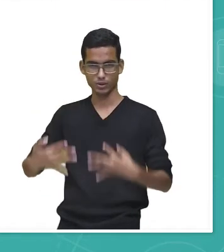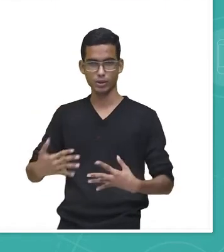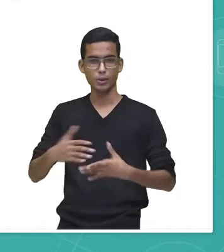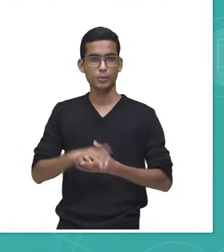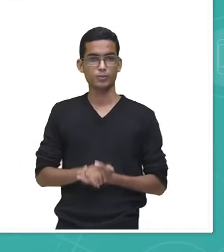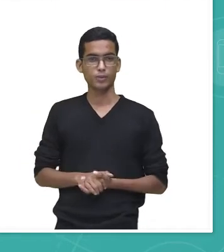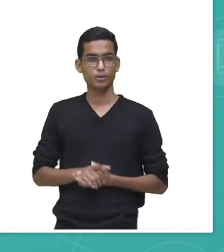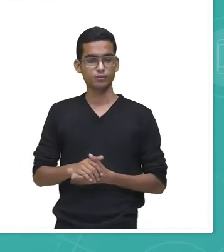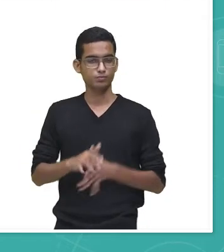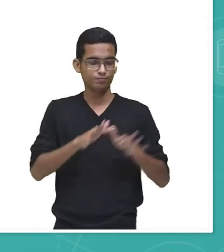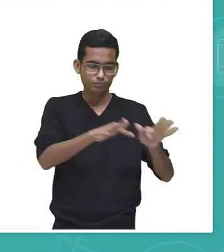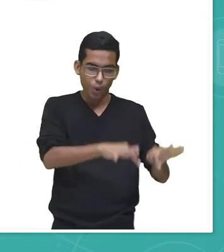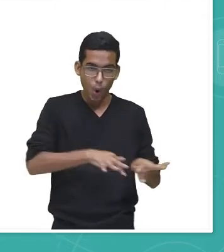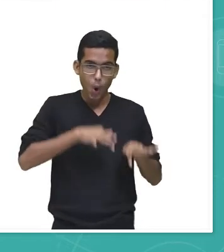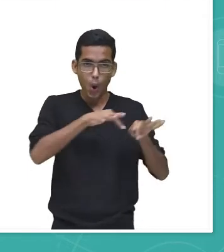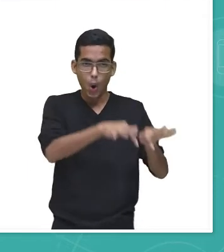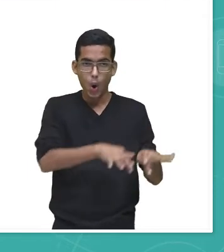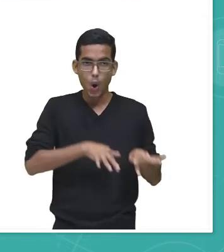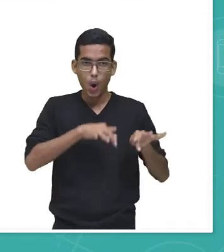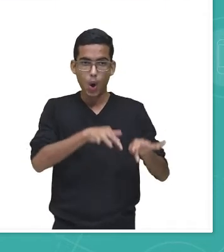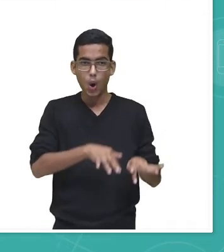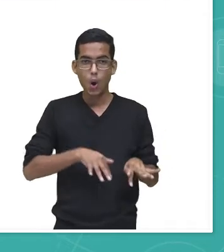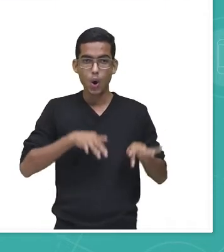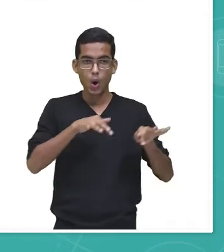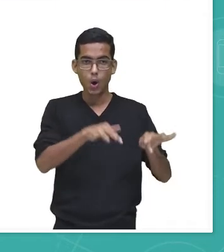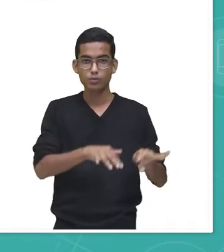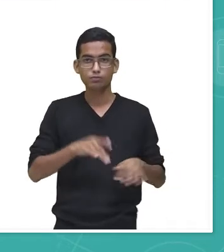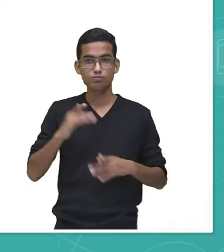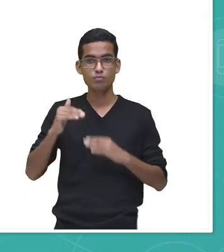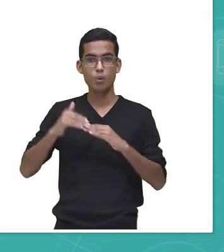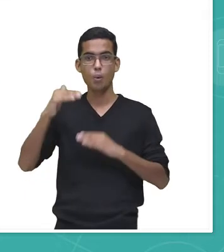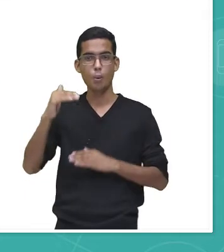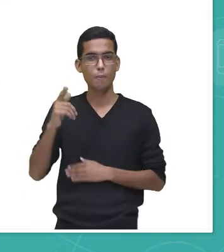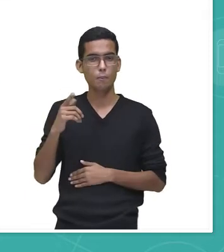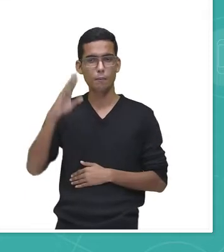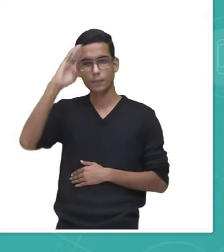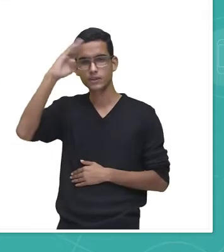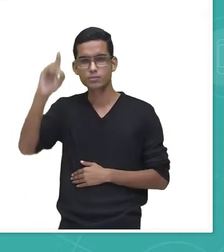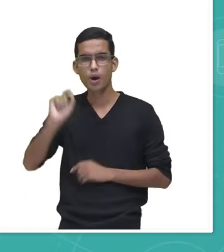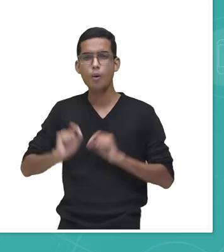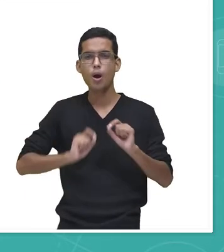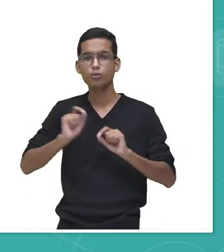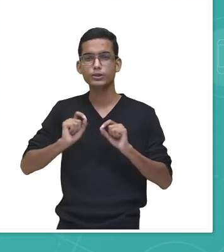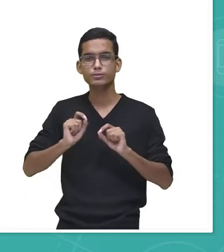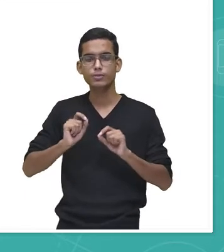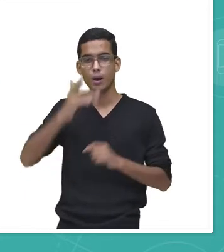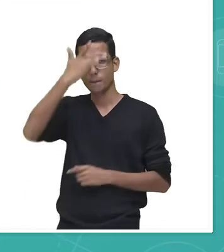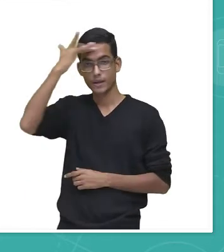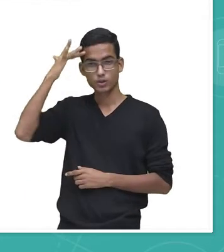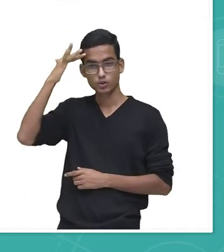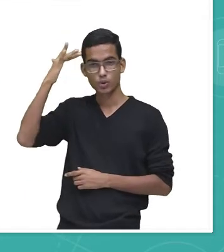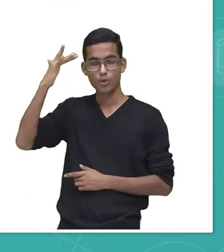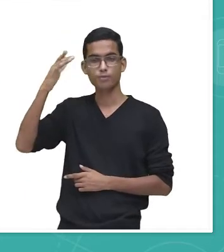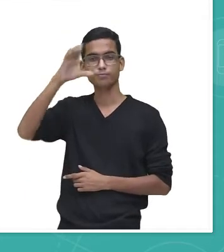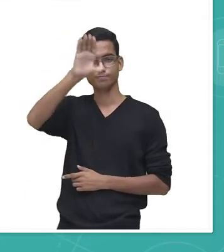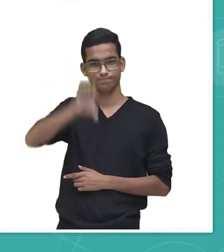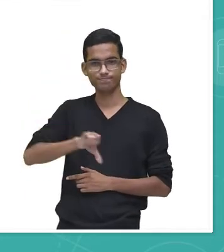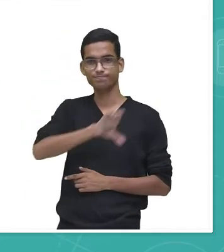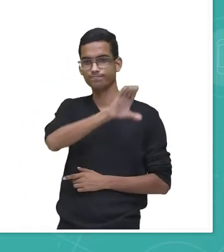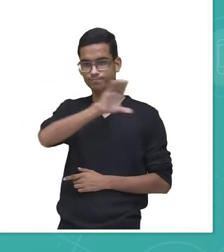No feudalismo, o mais interessante é ser católico, sim. Por quê? Porque é a Igreja Católica